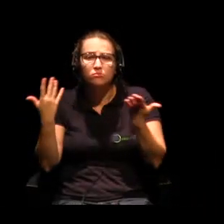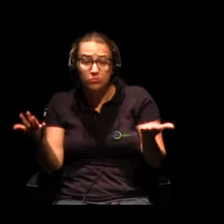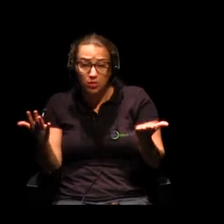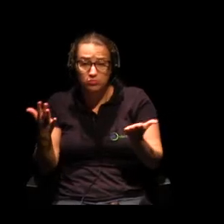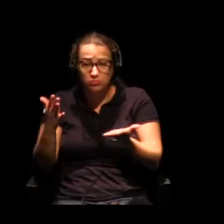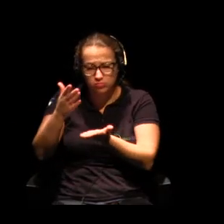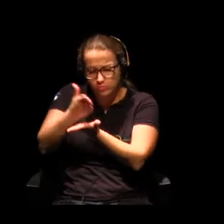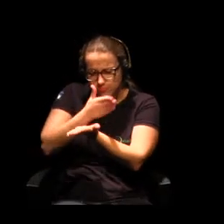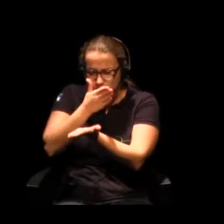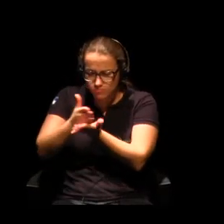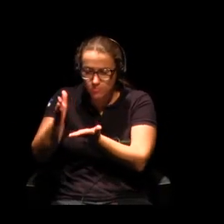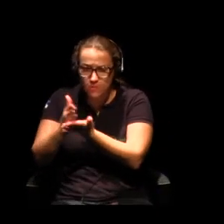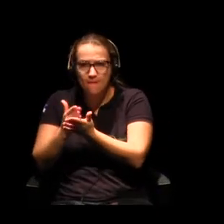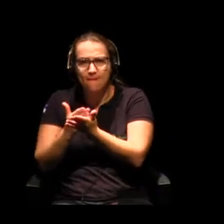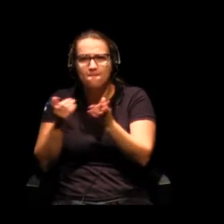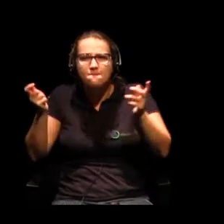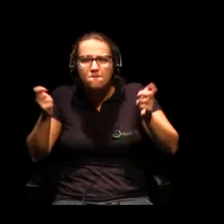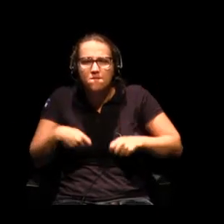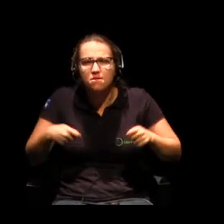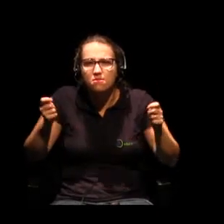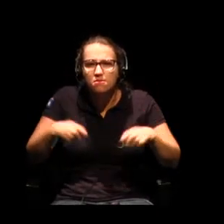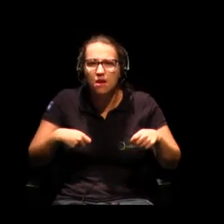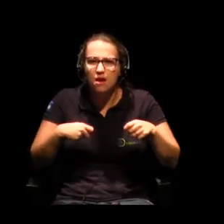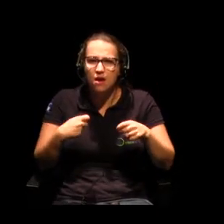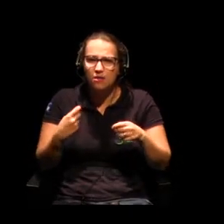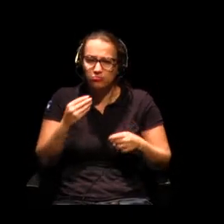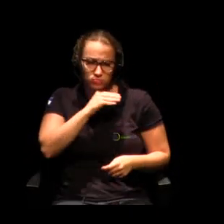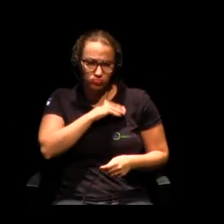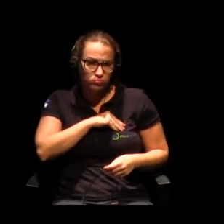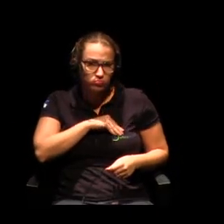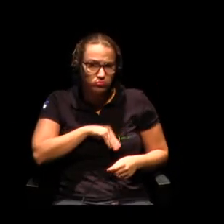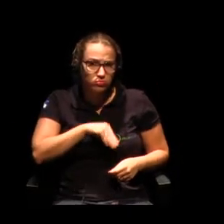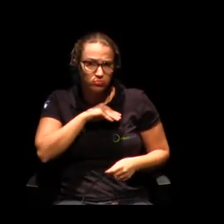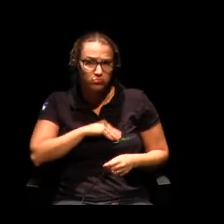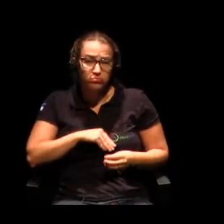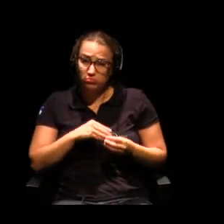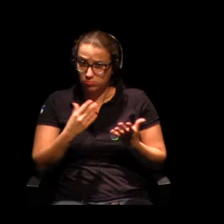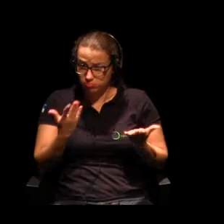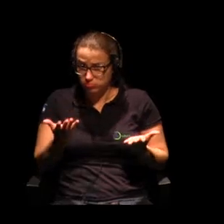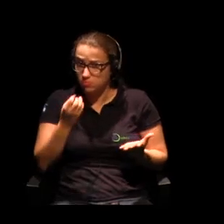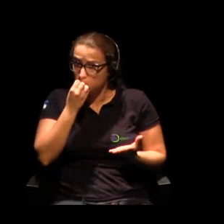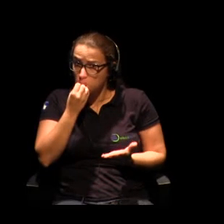foi proporcionar uma renda para o país,